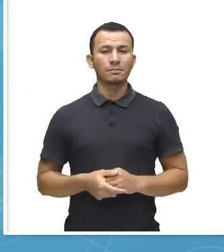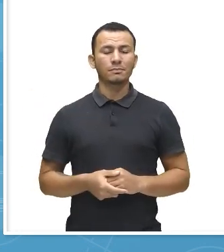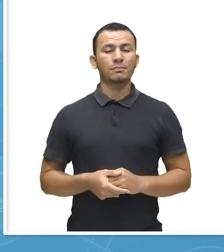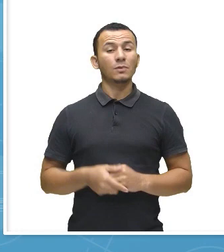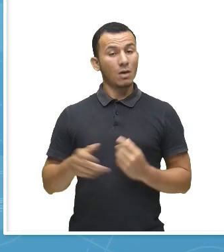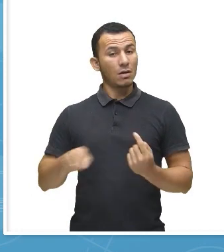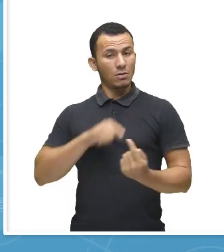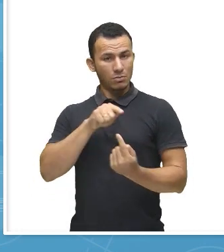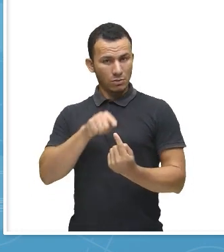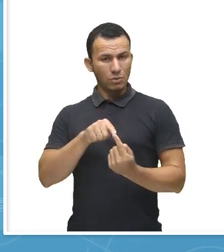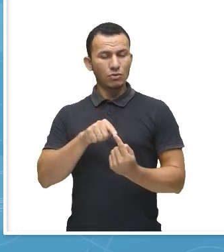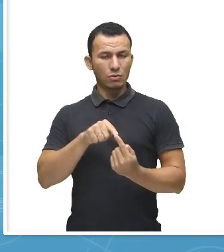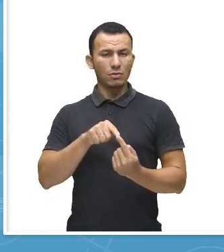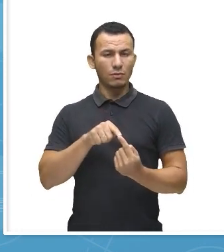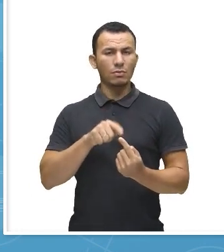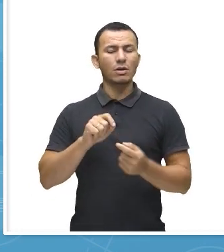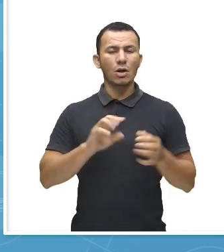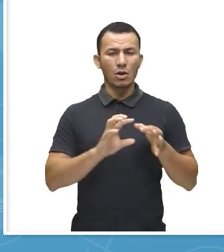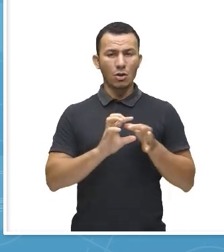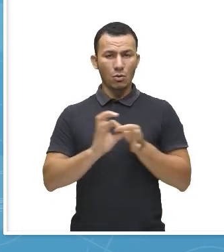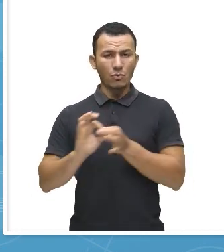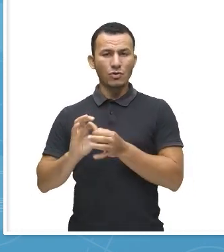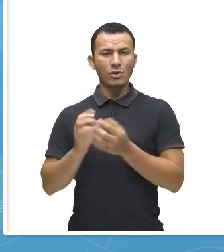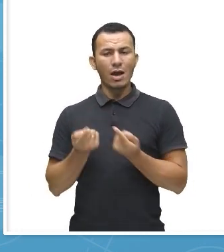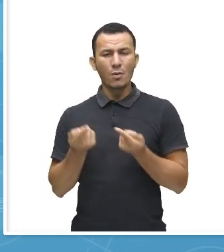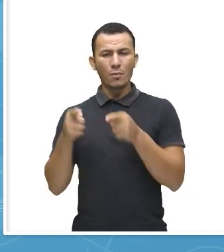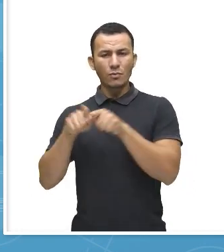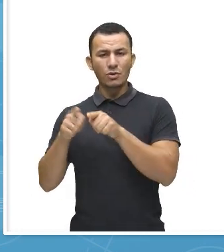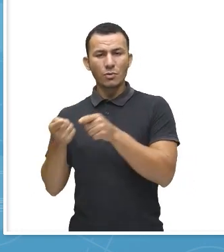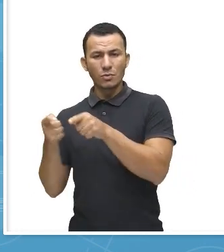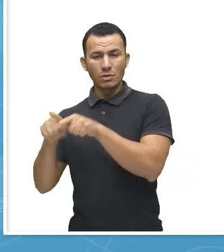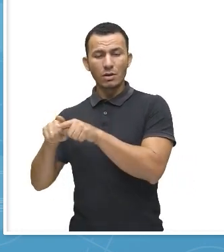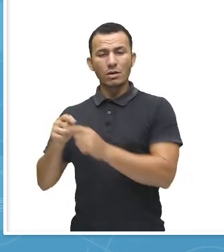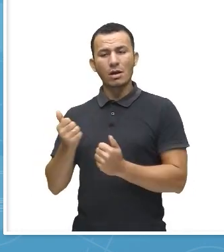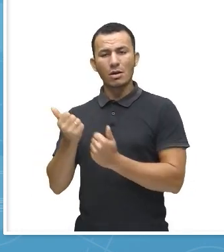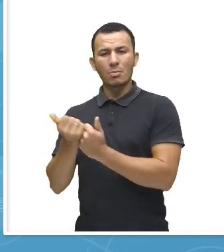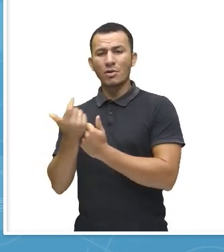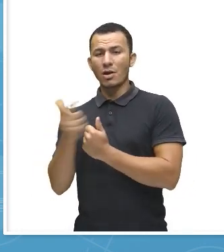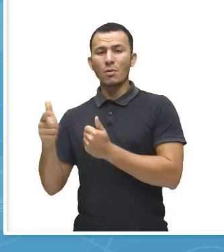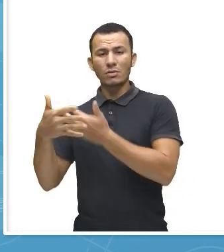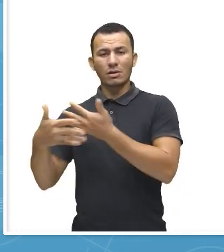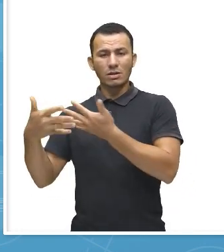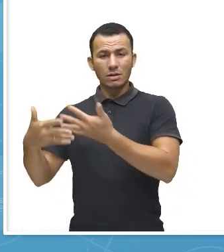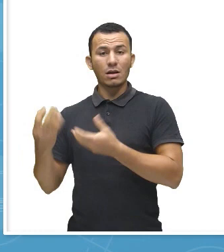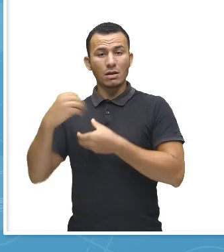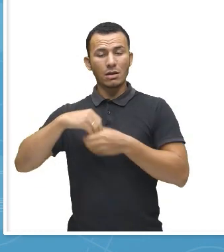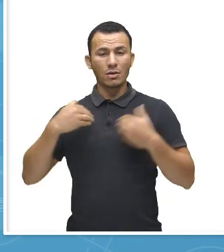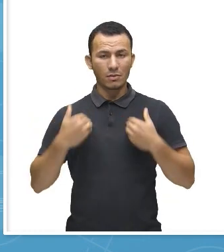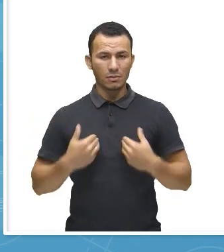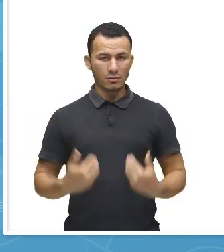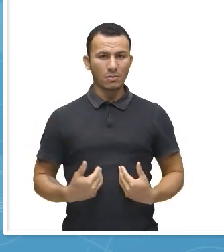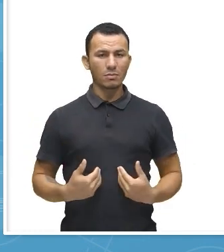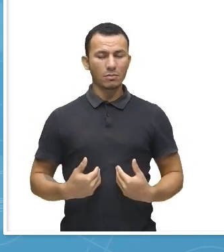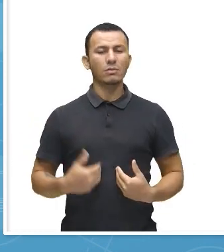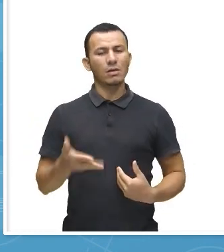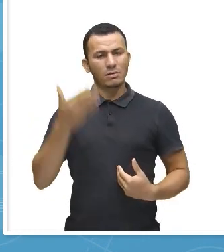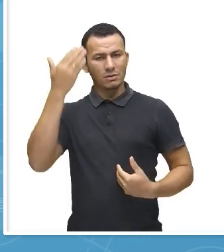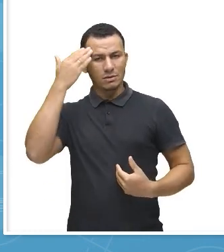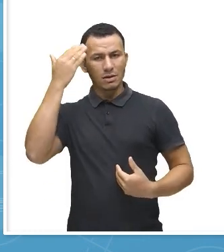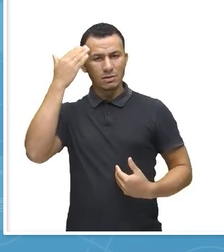função do tecido conjuntivo, que é de unir e dar suporte a outros tecidos do corpo. Então, como nós já sabemos, nós temos